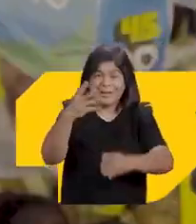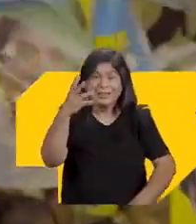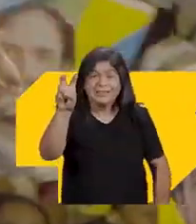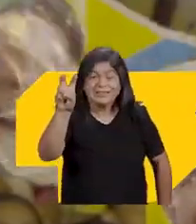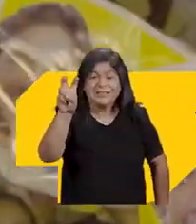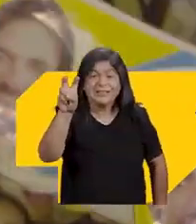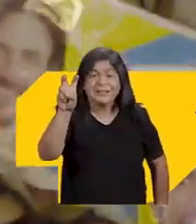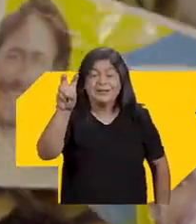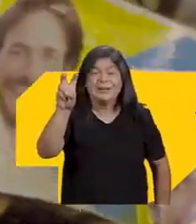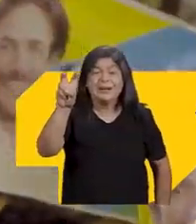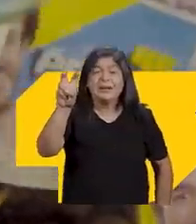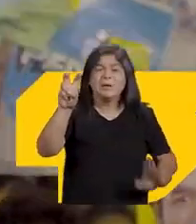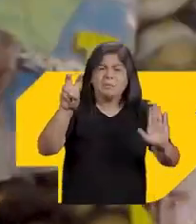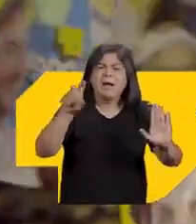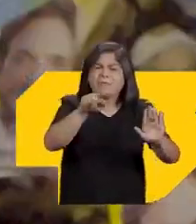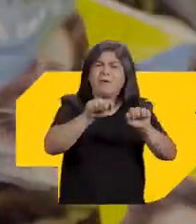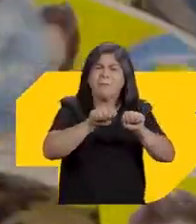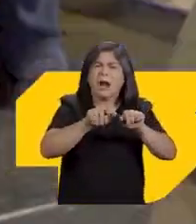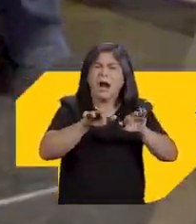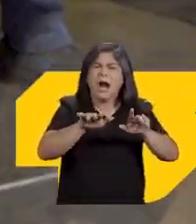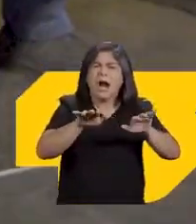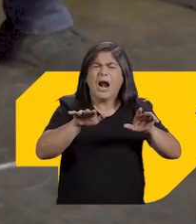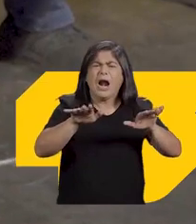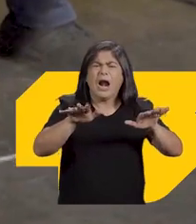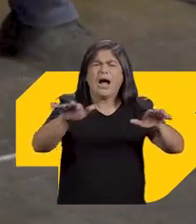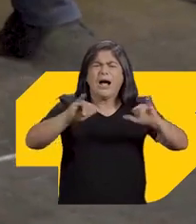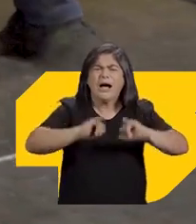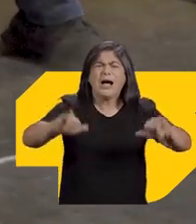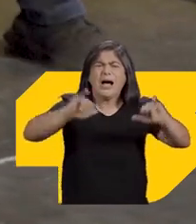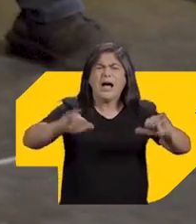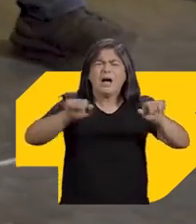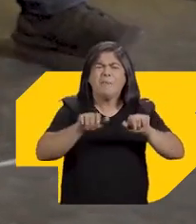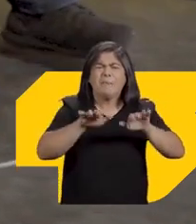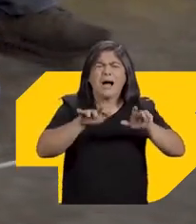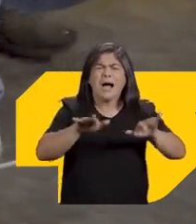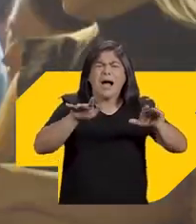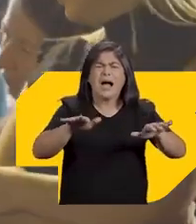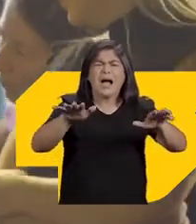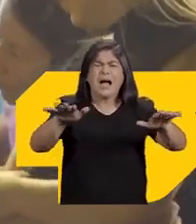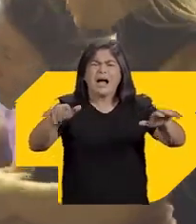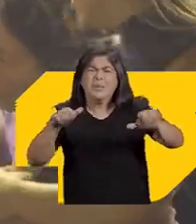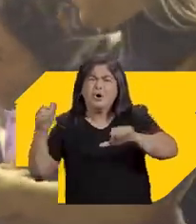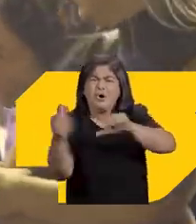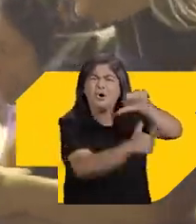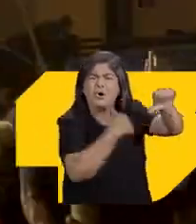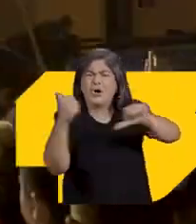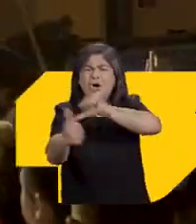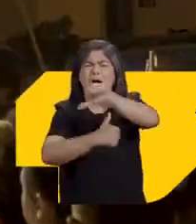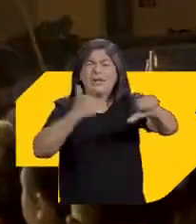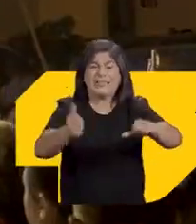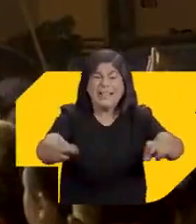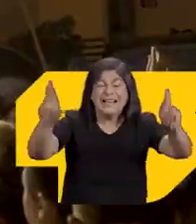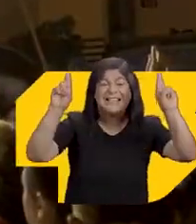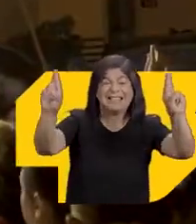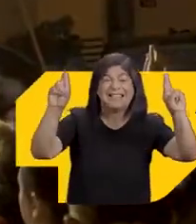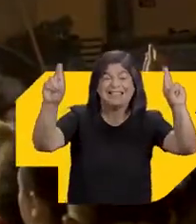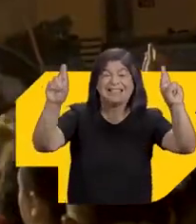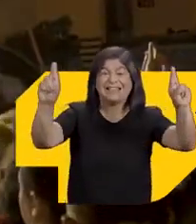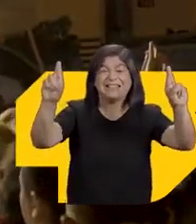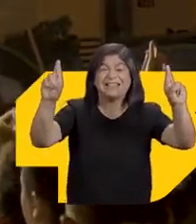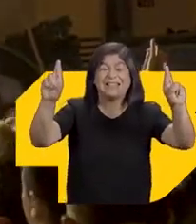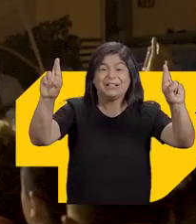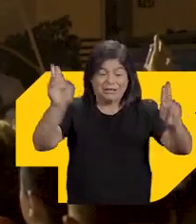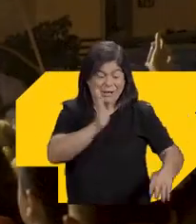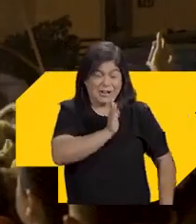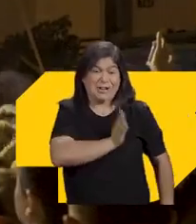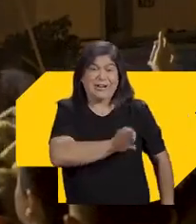não apenas o voto no 45, mas é que vocês espalhem também uma mensagem de mudança, uma mensagem